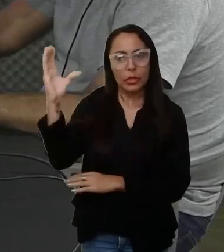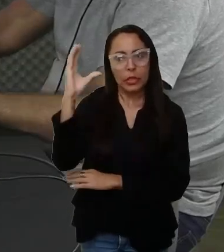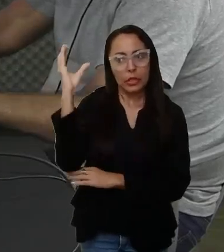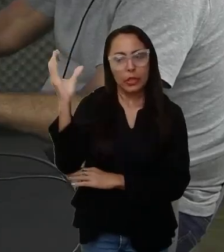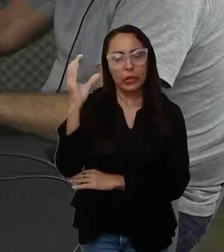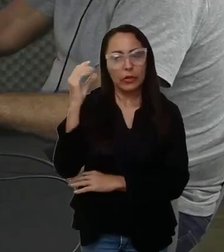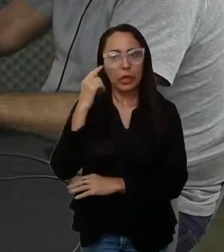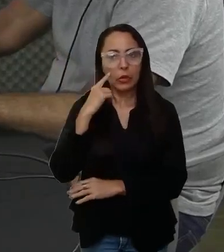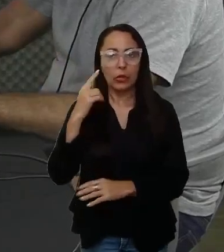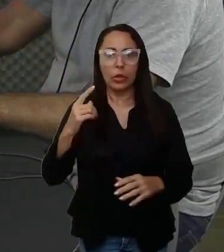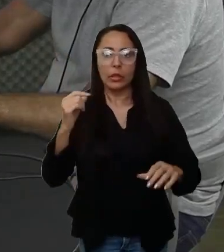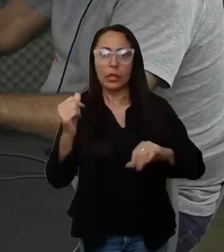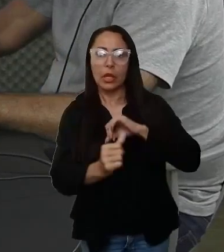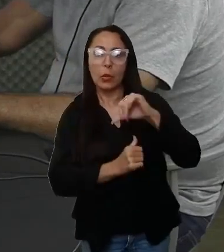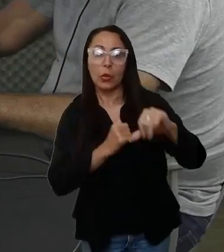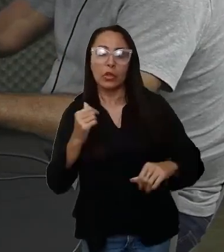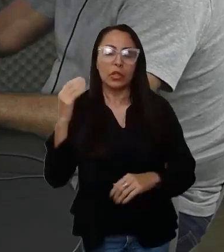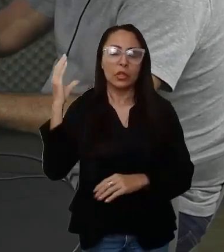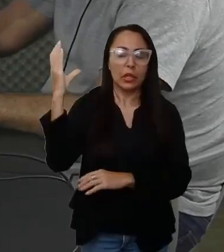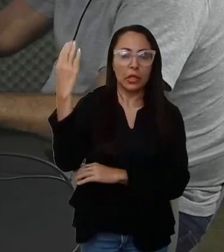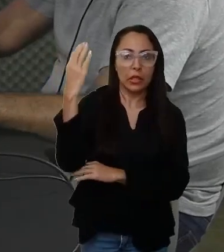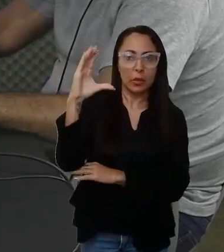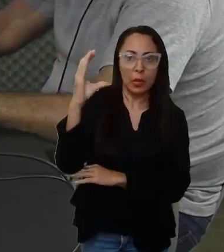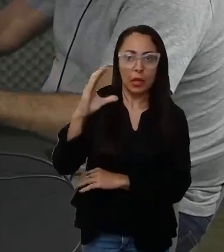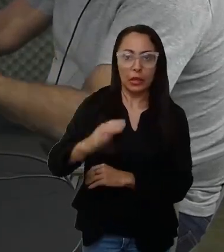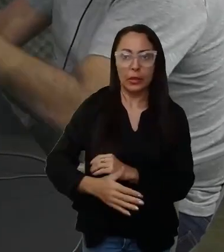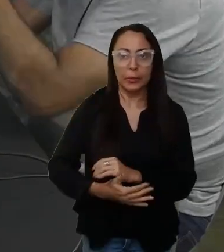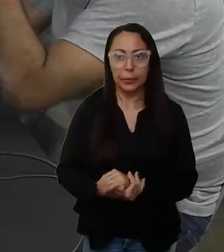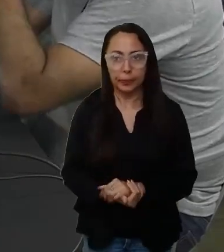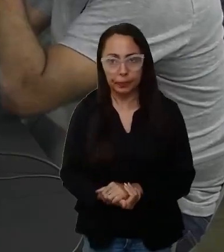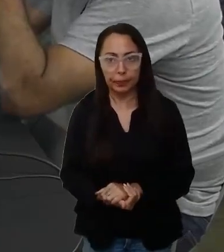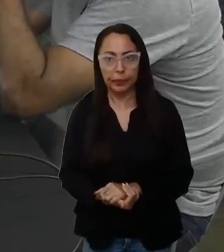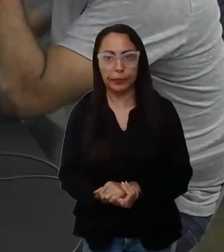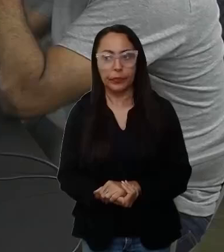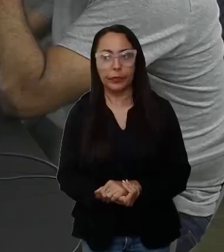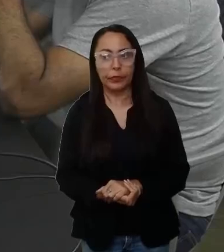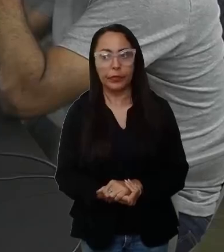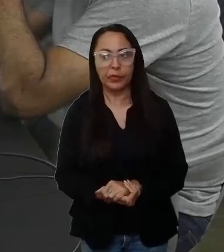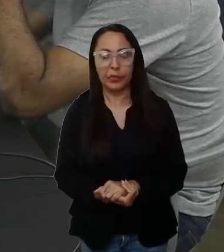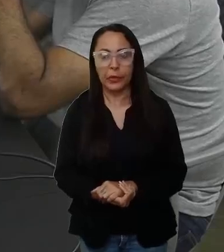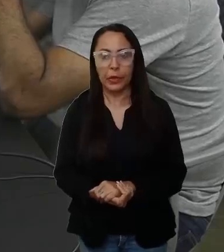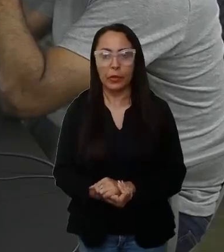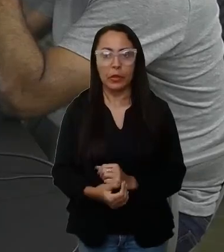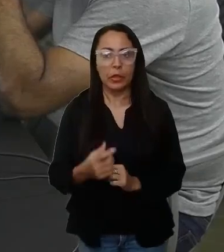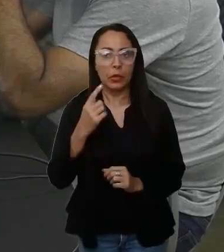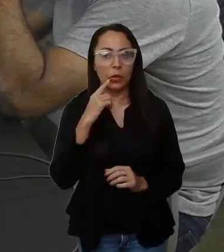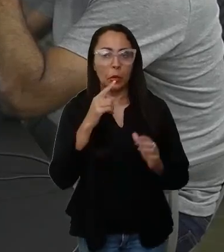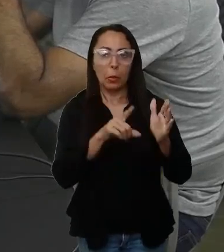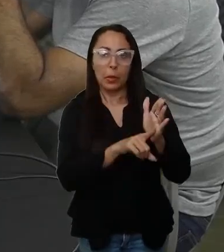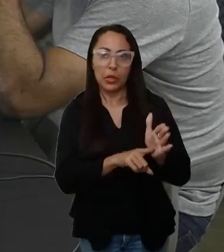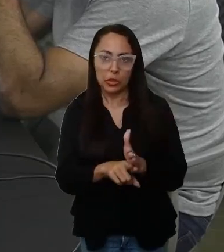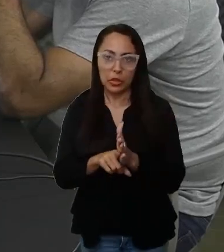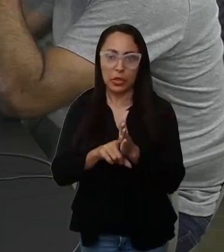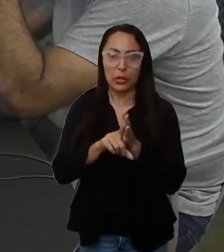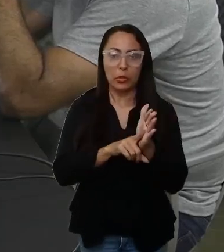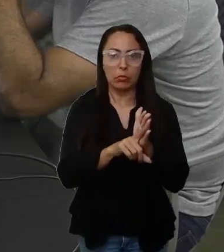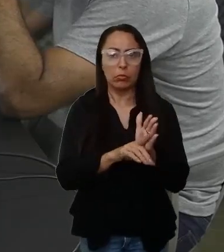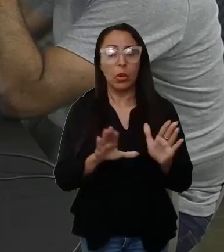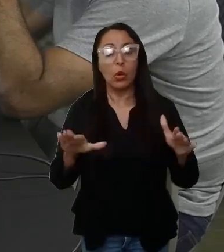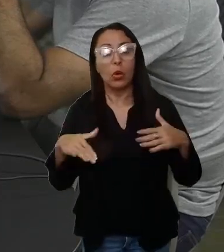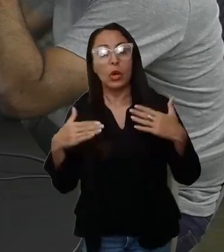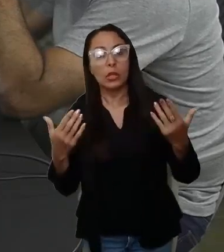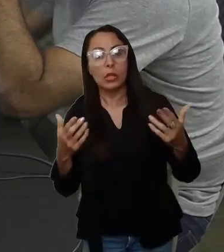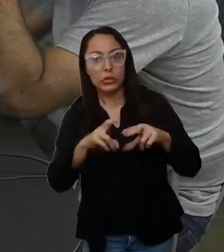ocorrência das mudanças climáticas, né, antitrópicas. Você, enquanto pesquisador, né, quais são as